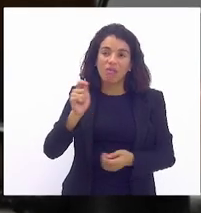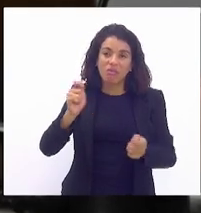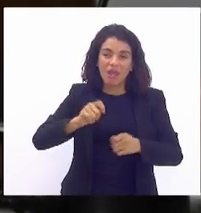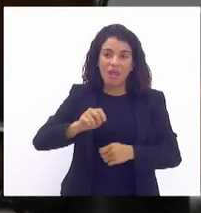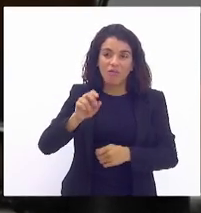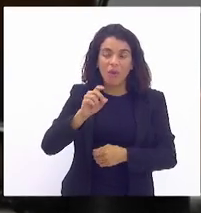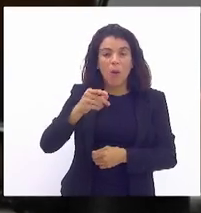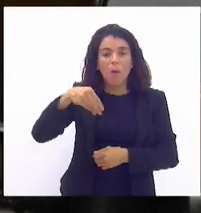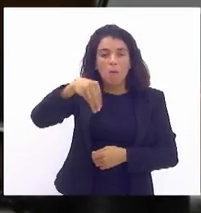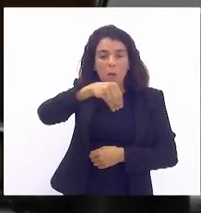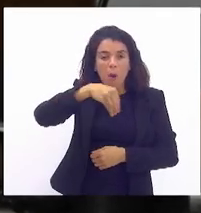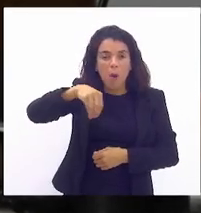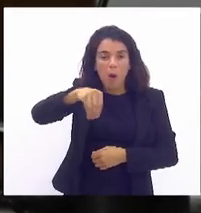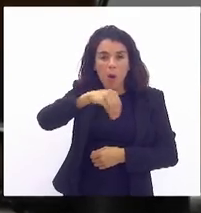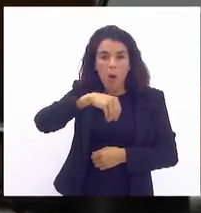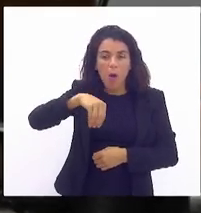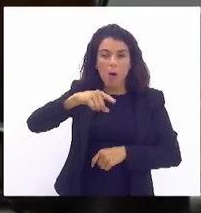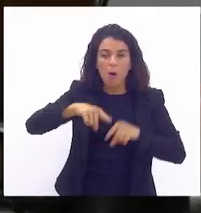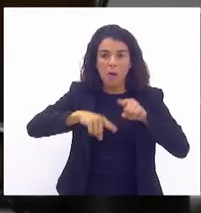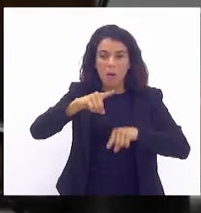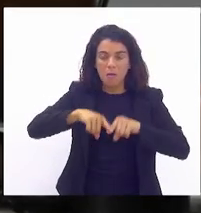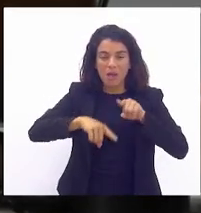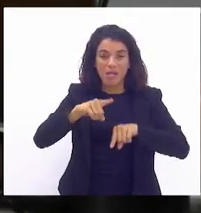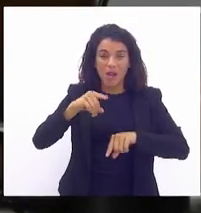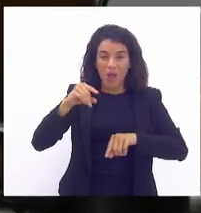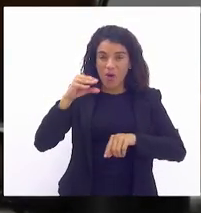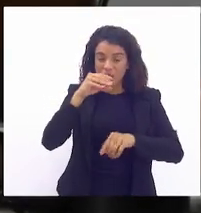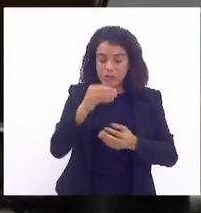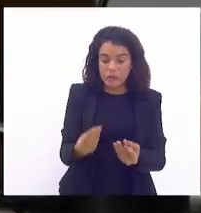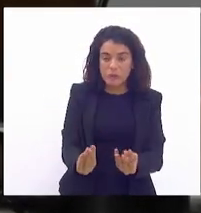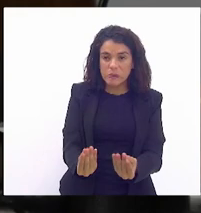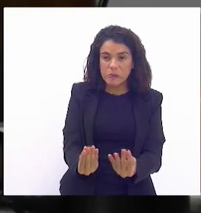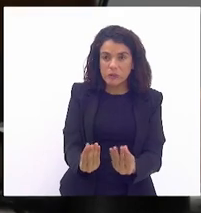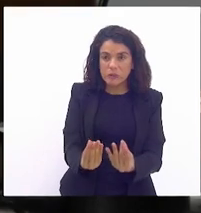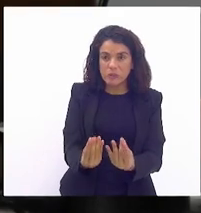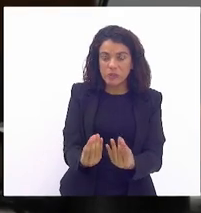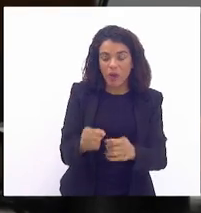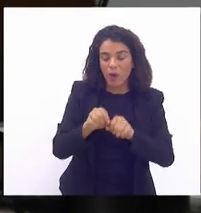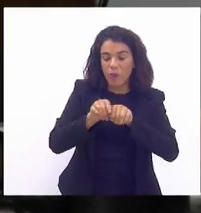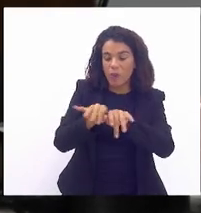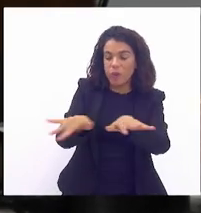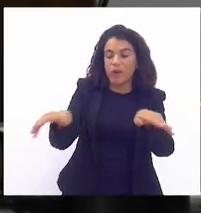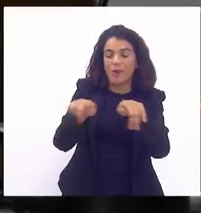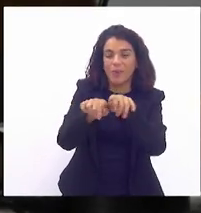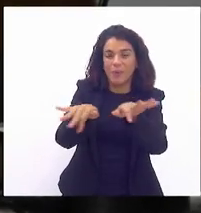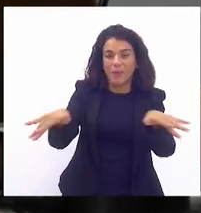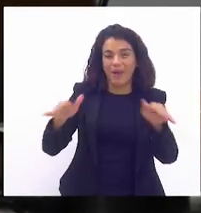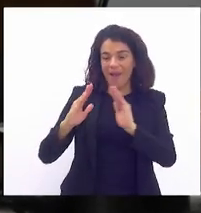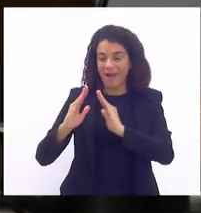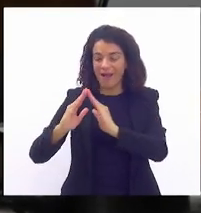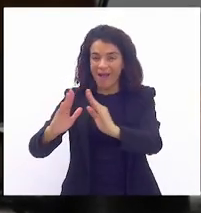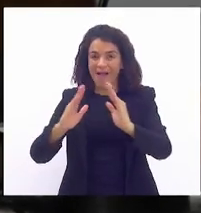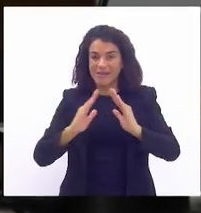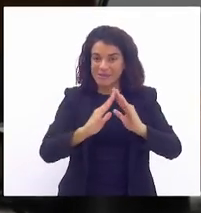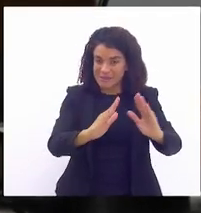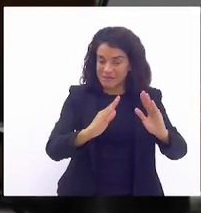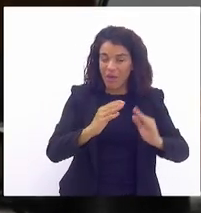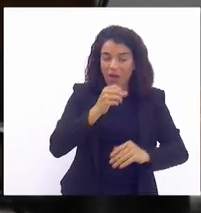pó material, com calor, adentrava a casa das pessoas, uma tosse danada. Você